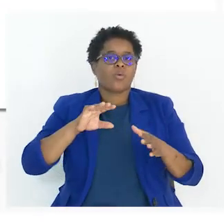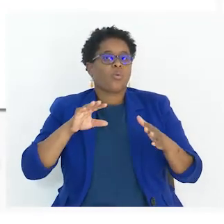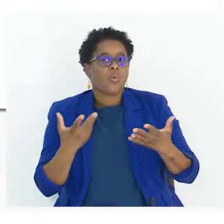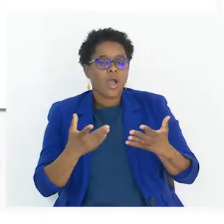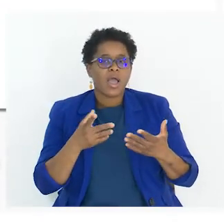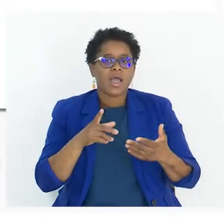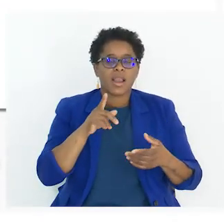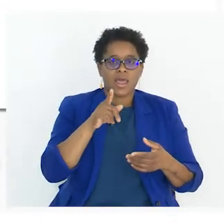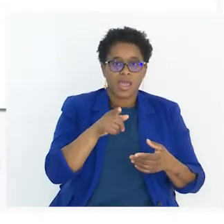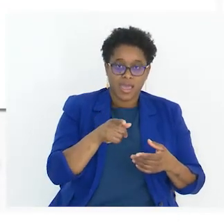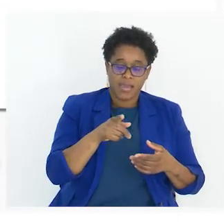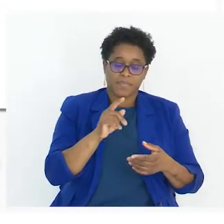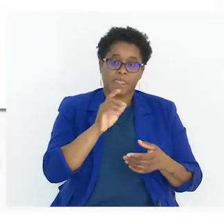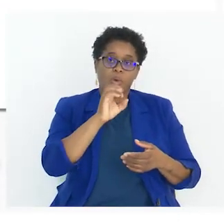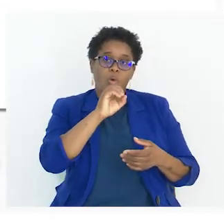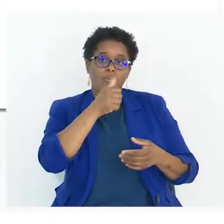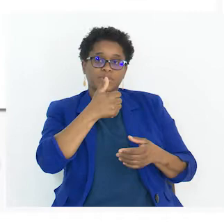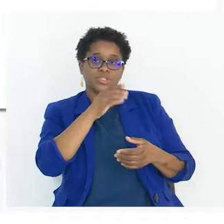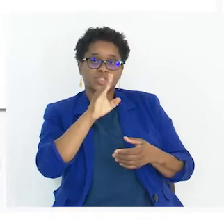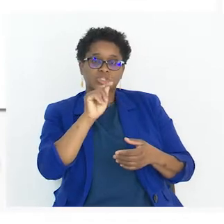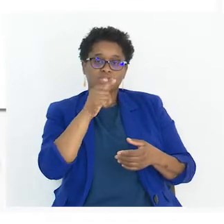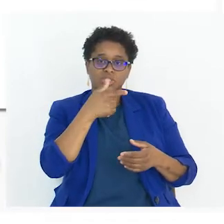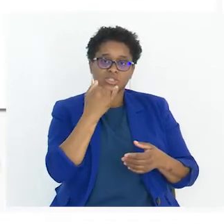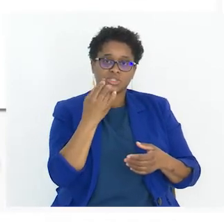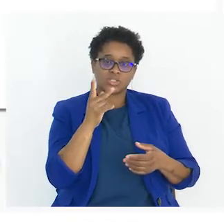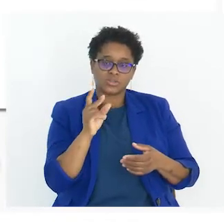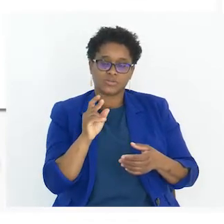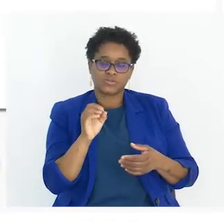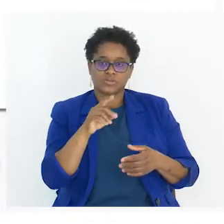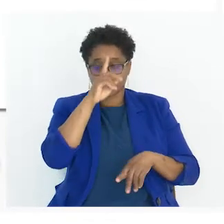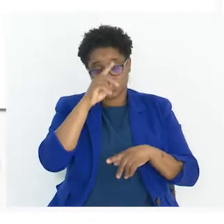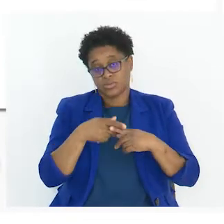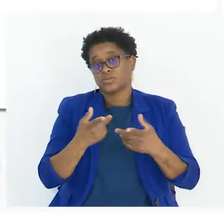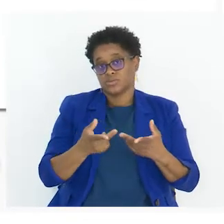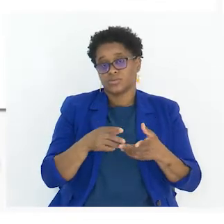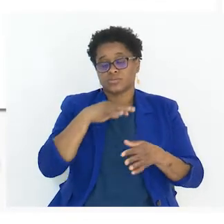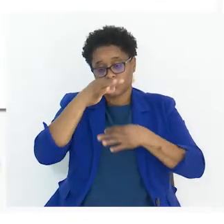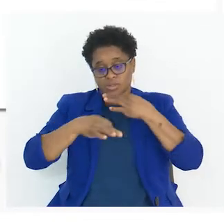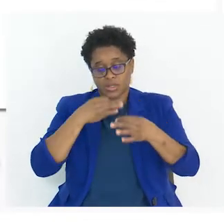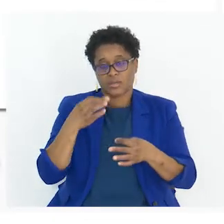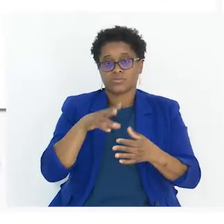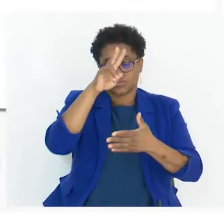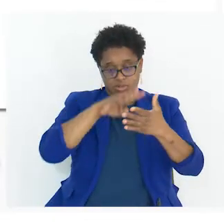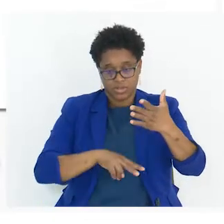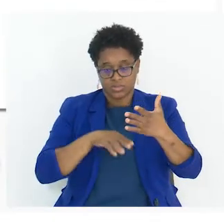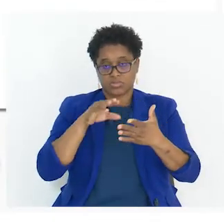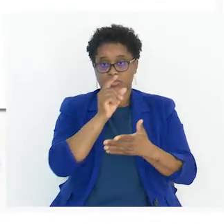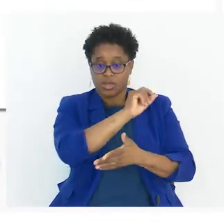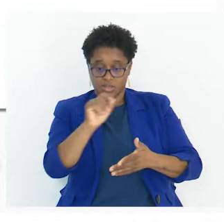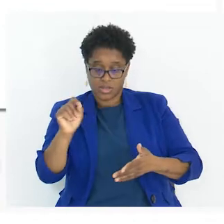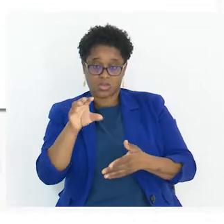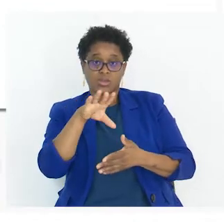qual é, melhor dizendo, não é adjetivo, qual é o objetivo do diálogo do texto? Assinalem a